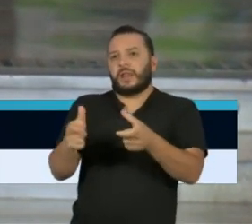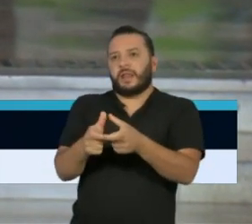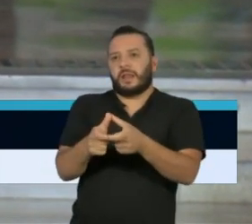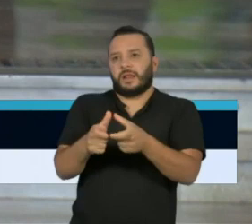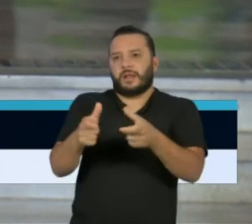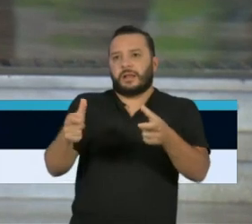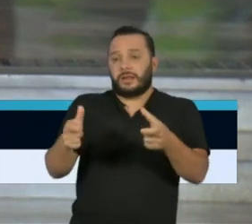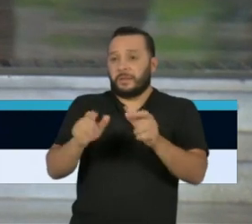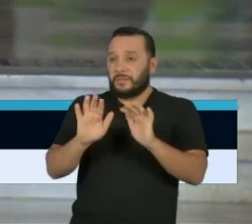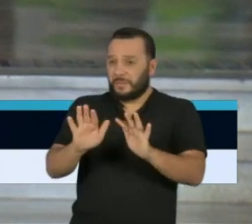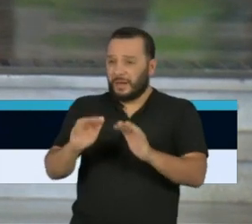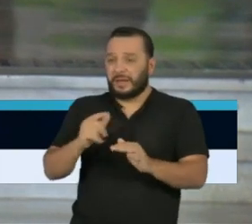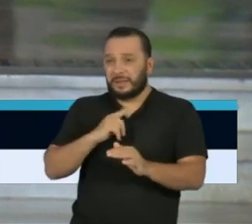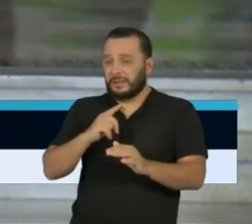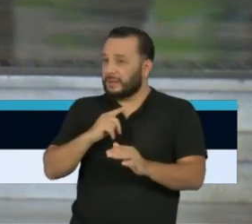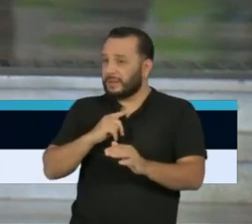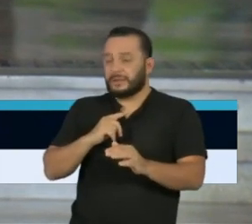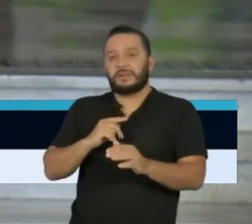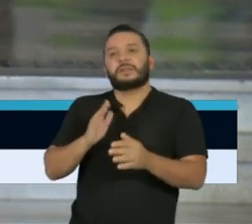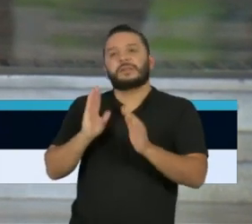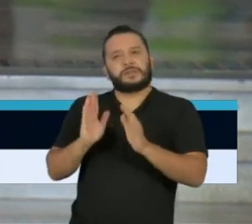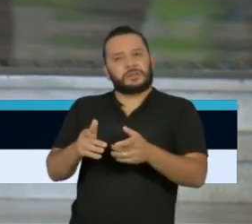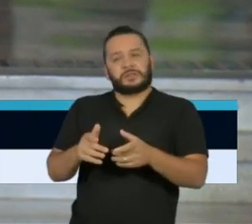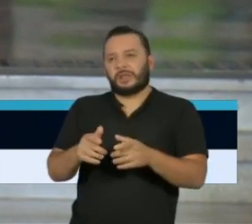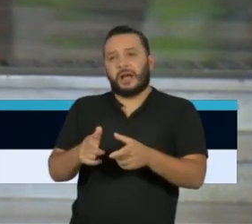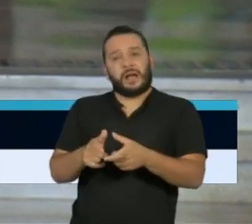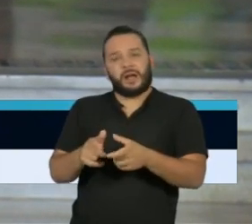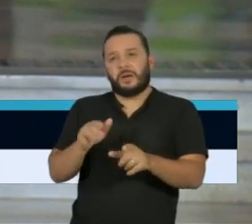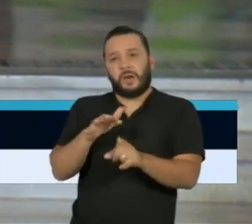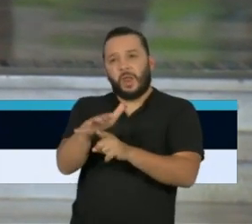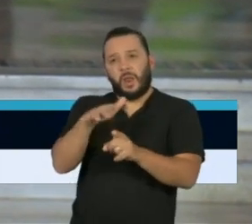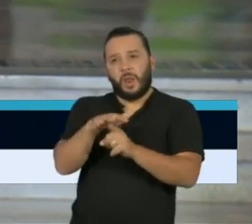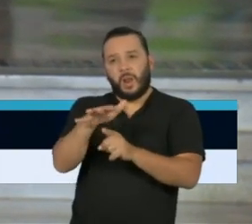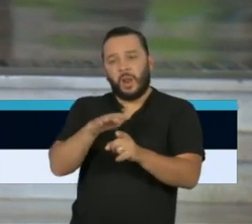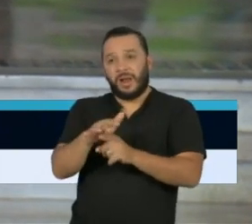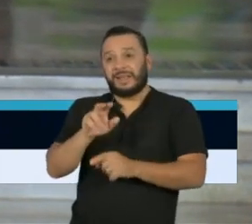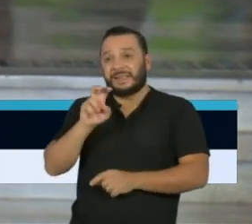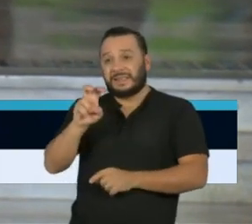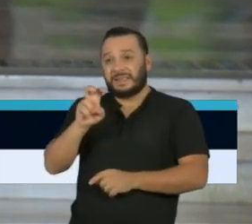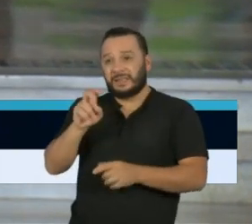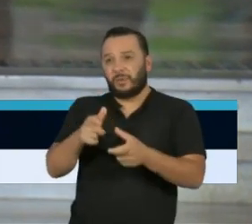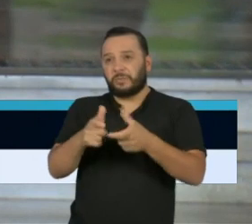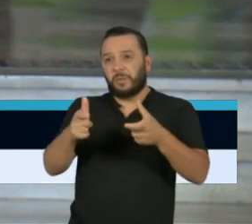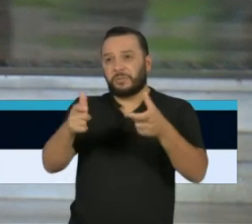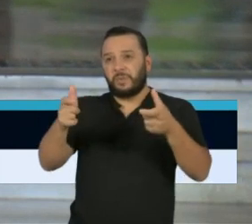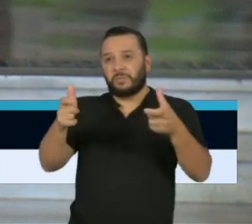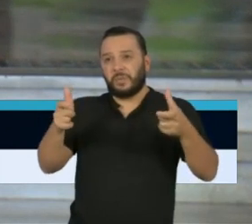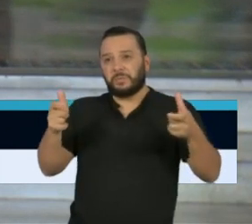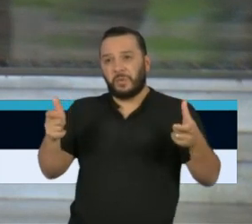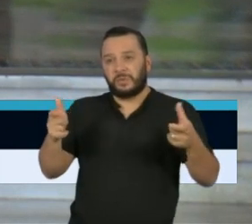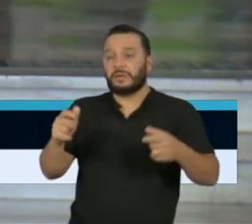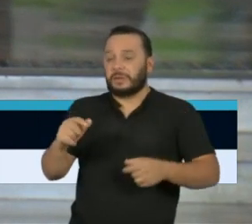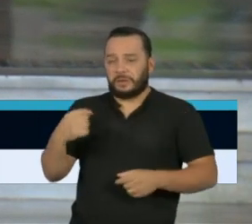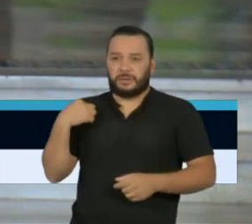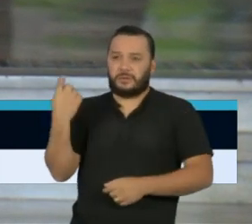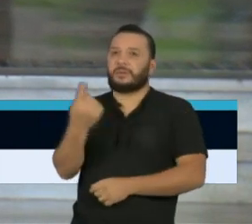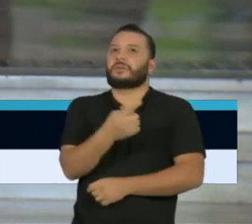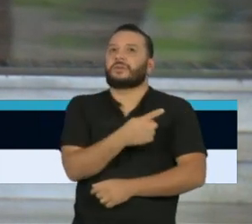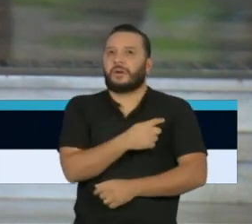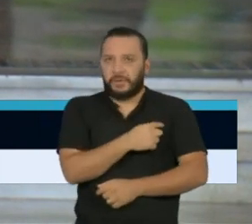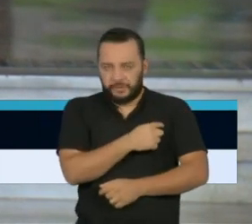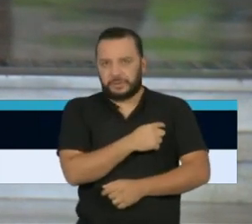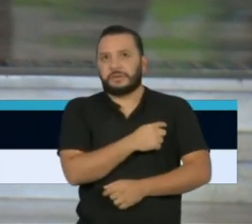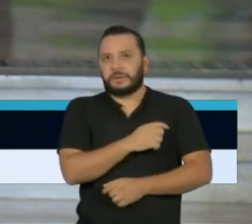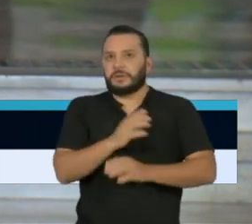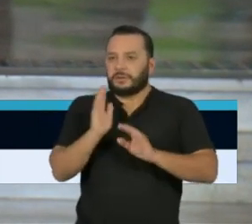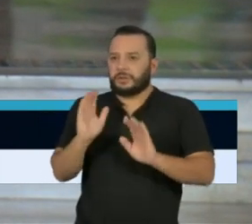a nossa demanda cresceu 5 vezes, né? E a gente colocou em recursos, nessas últimas 2 semanas, em